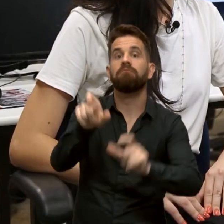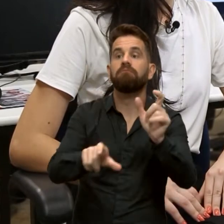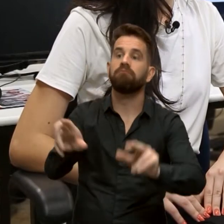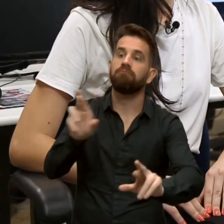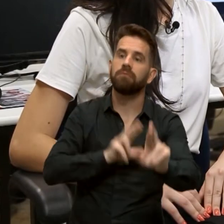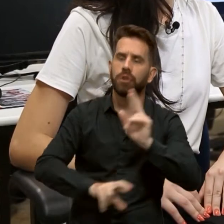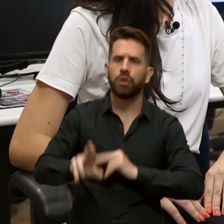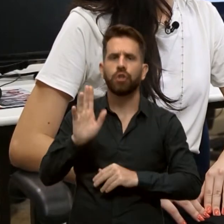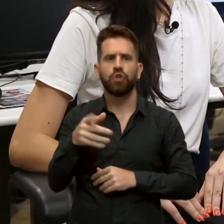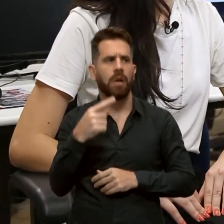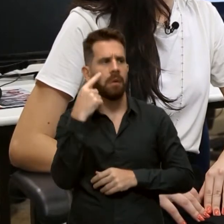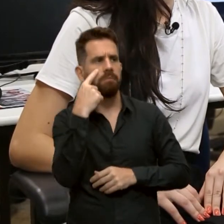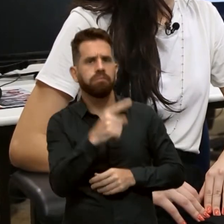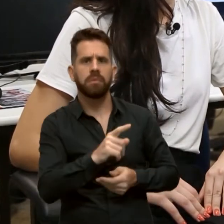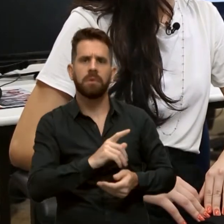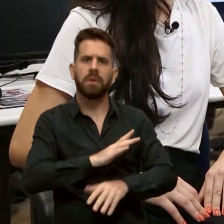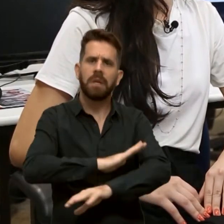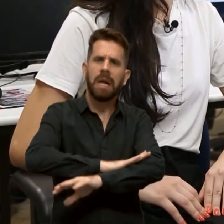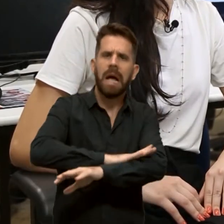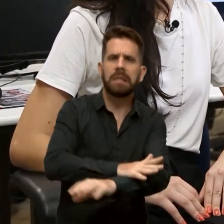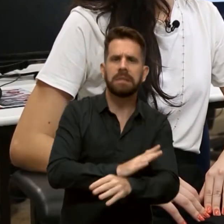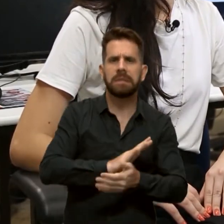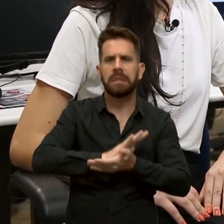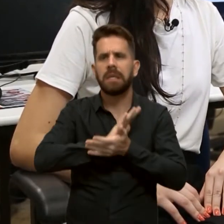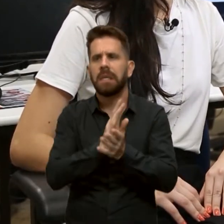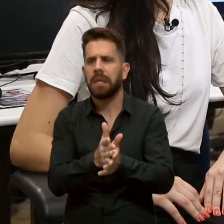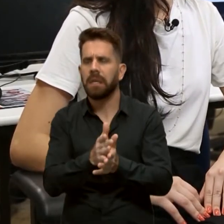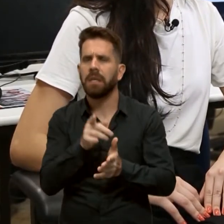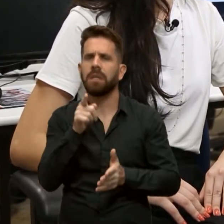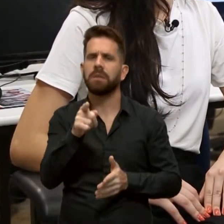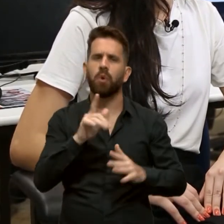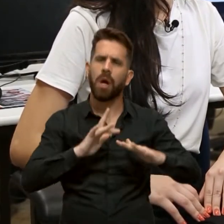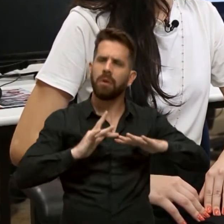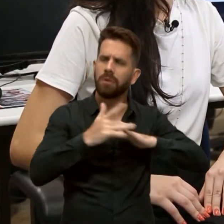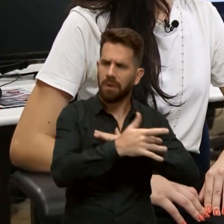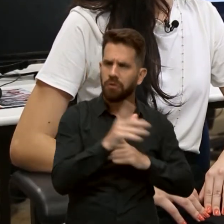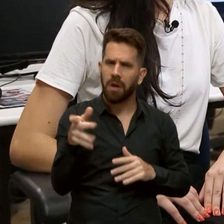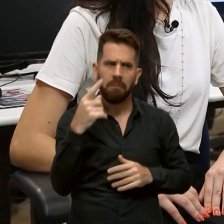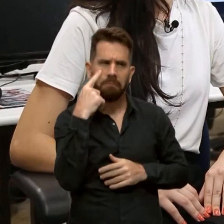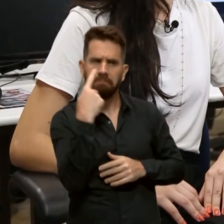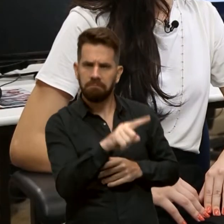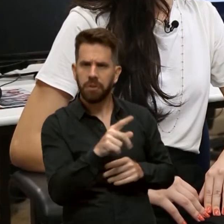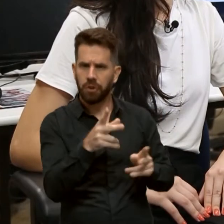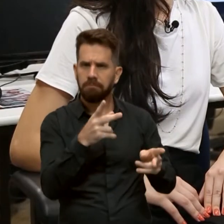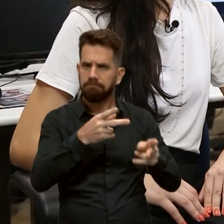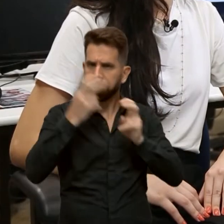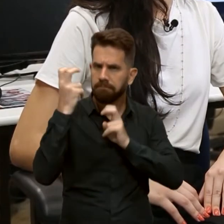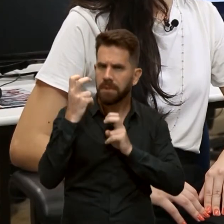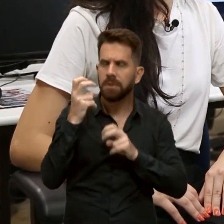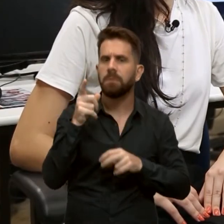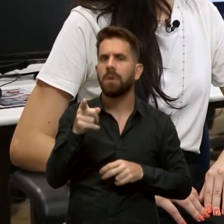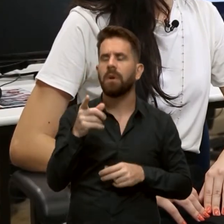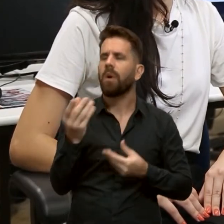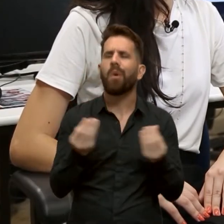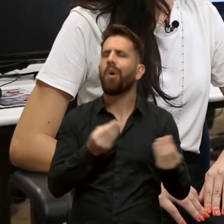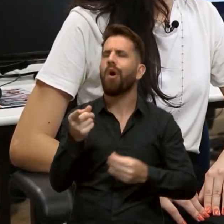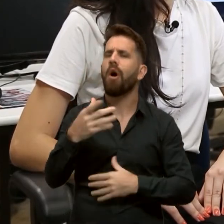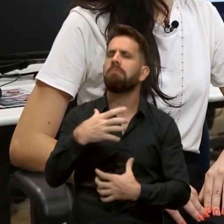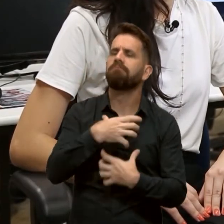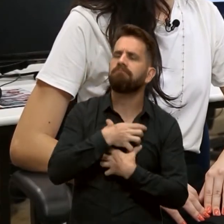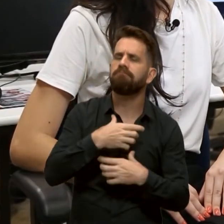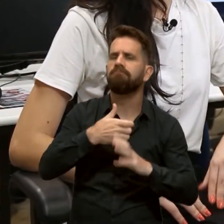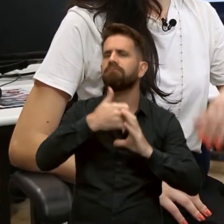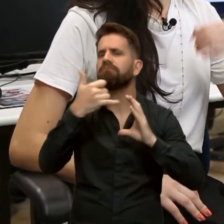de racismo em redes sociais e, se sim, o que caracterizava aquele caso como sendo de